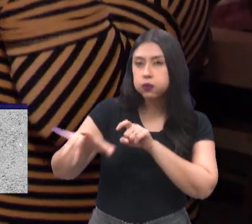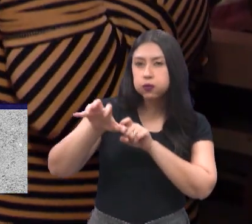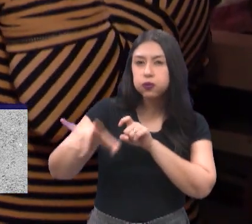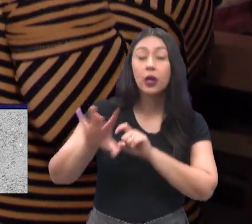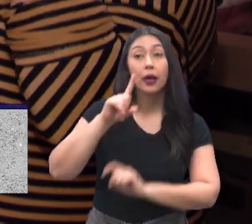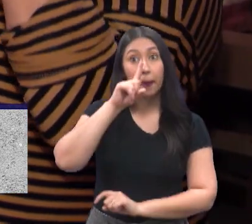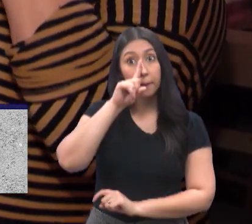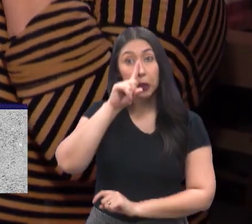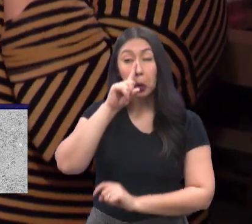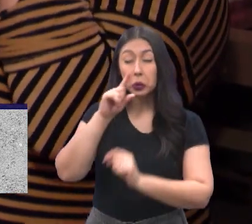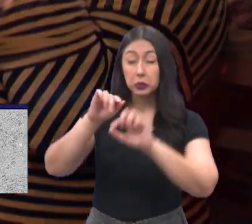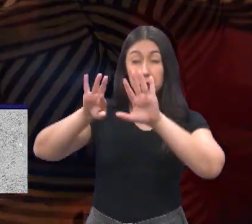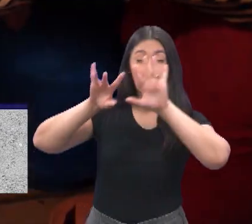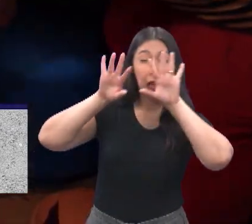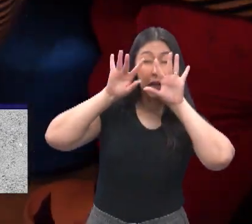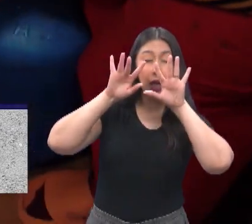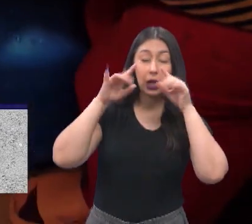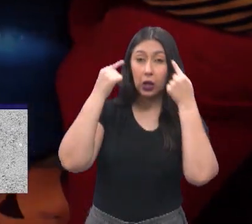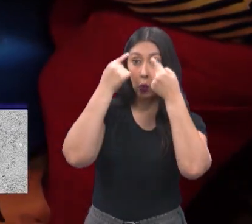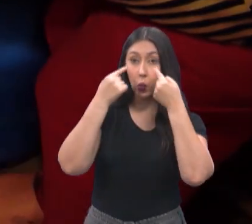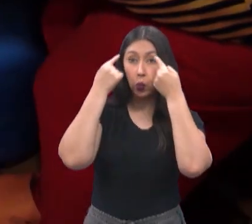muito a retina, se a gente usar muito, né?